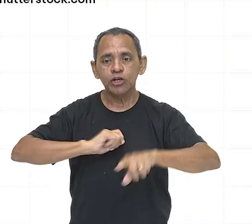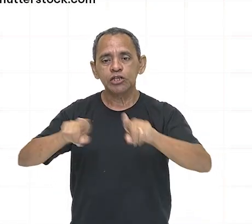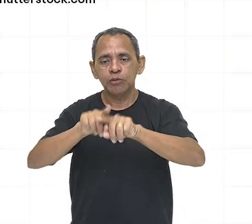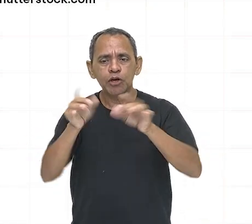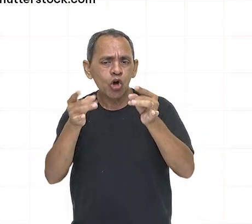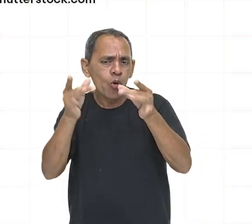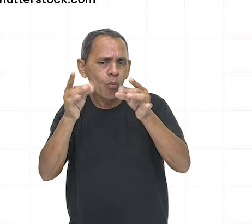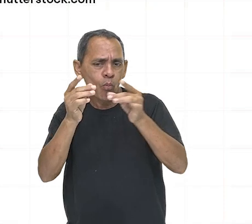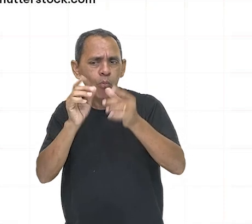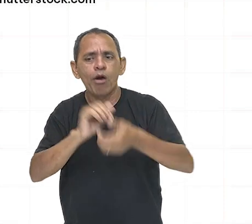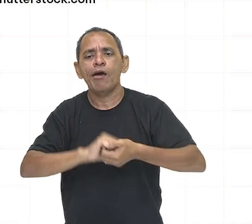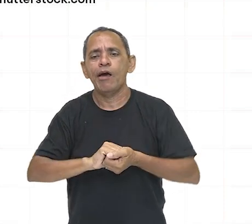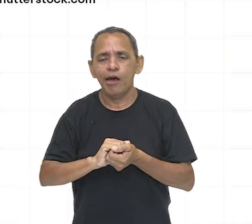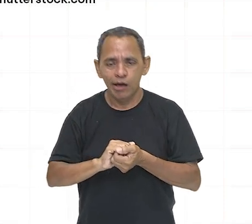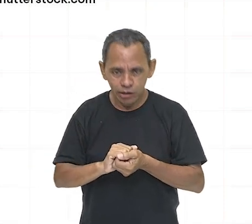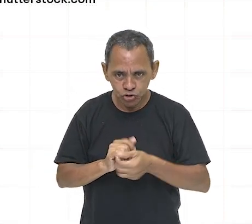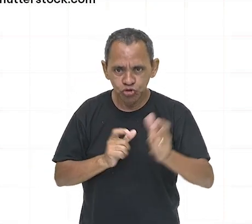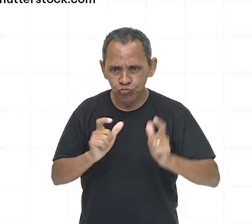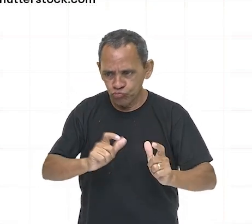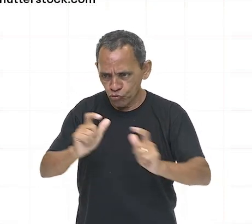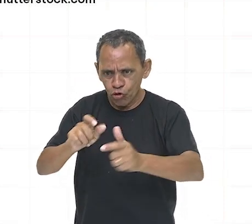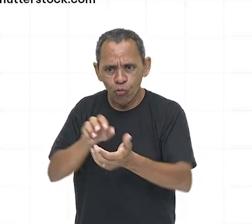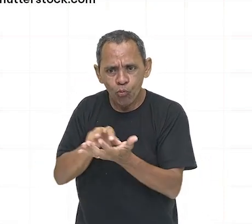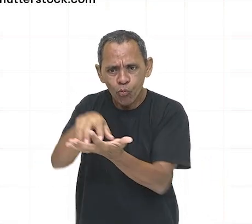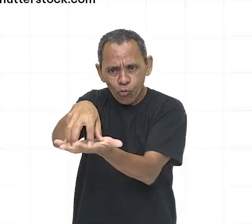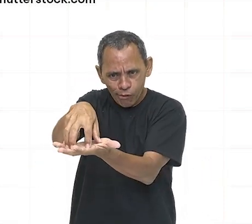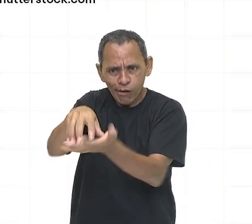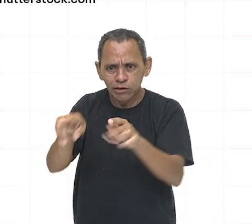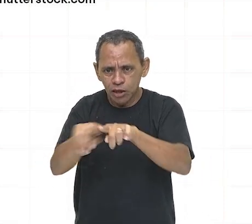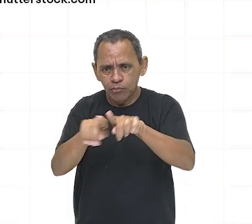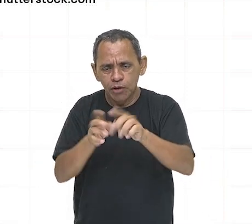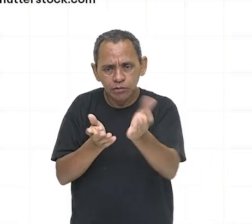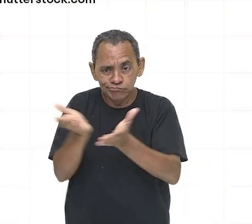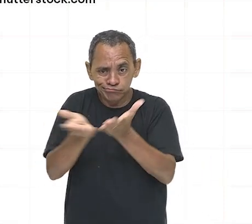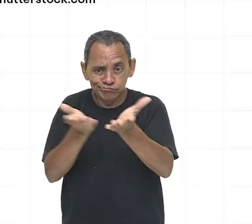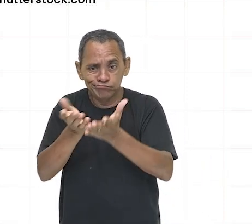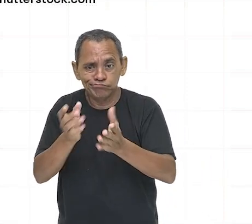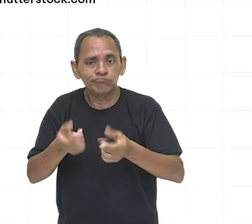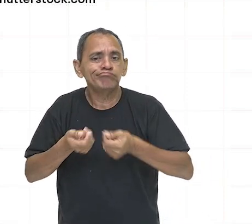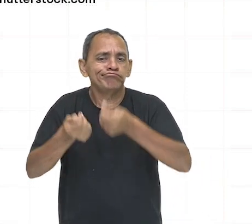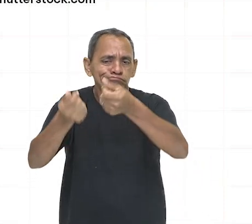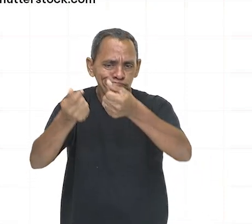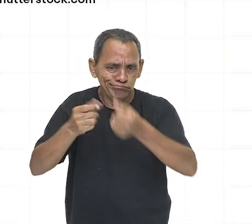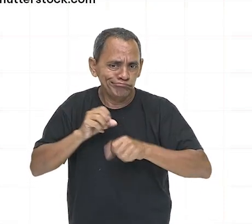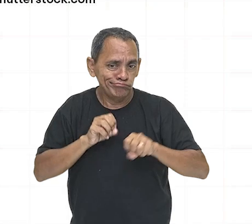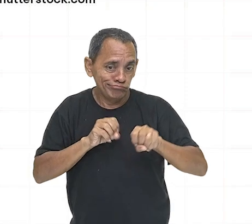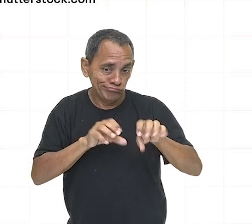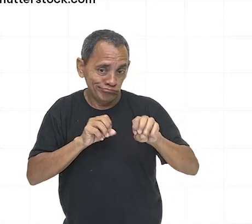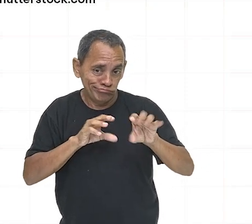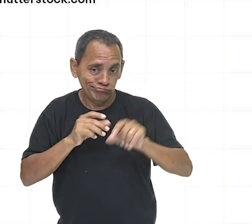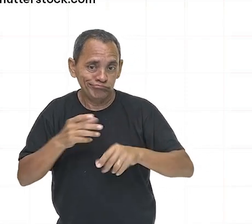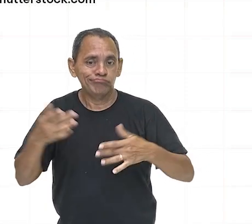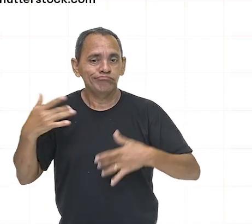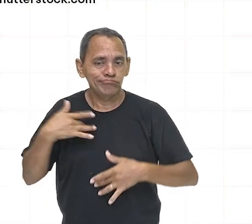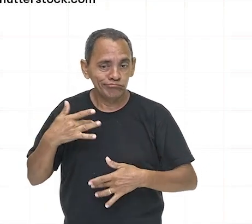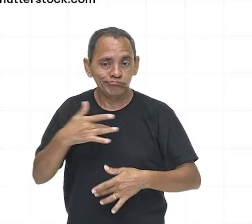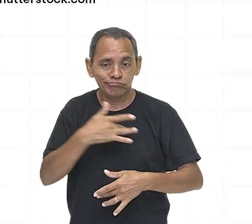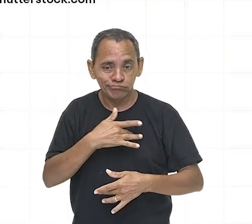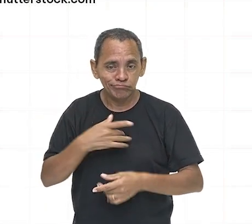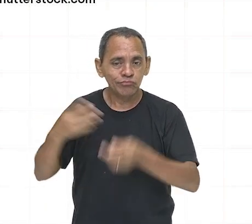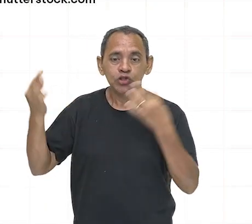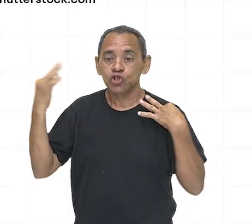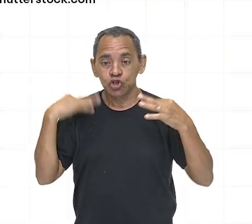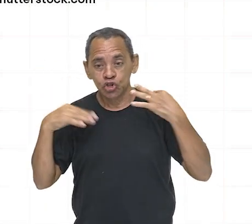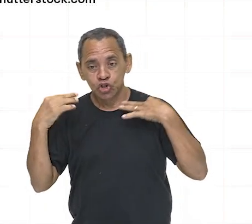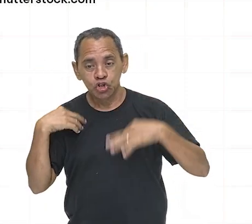Comércio, transporte, serviços financeiros, educação, saúde, turismo e